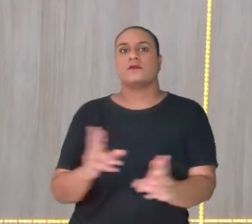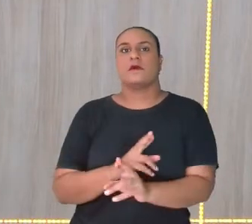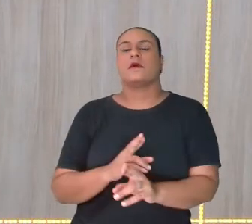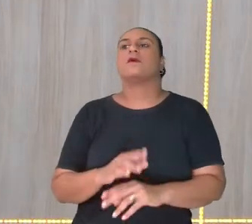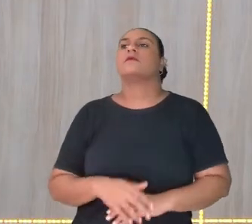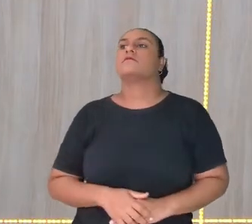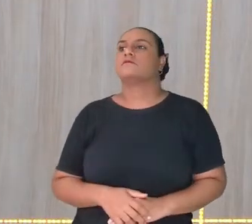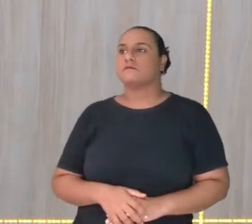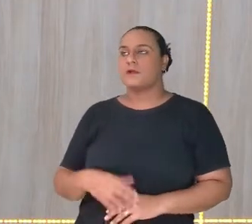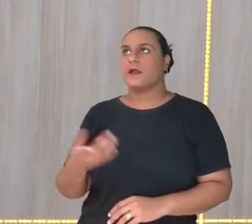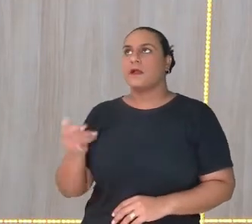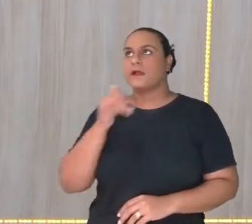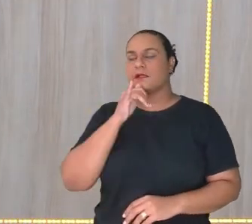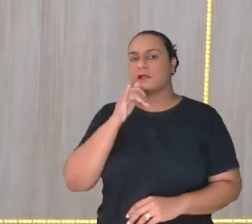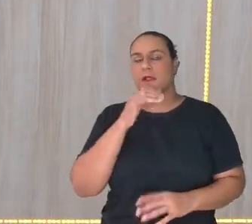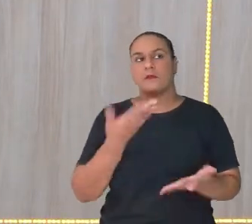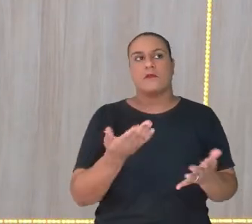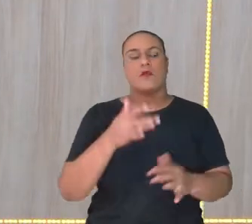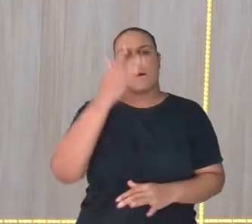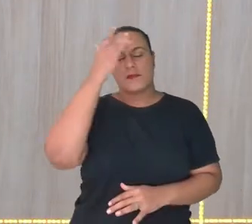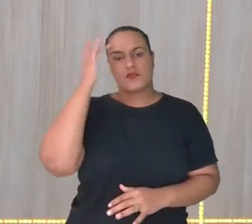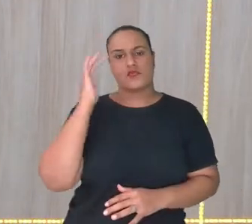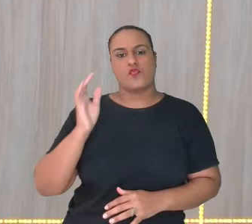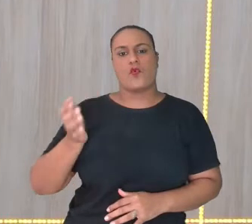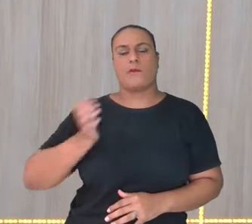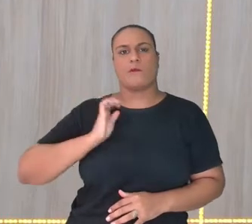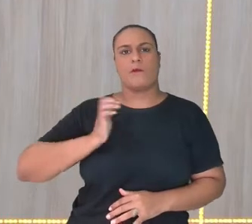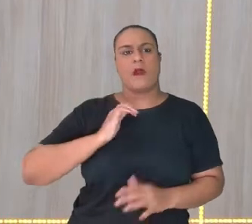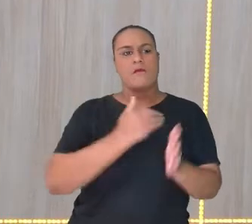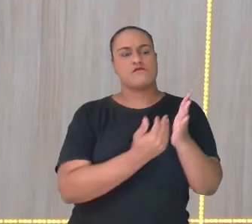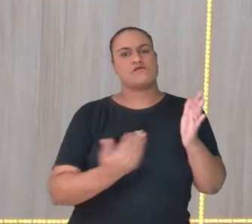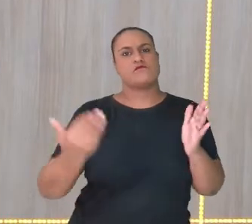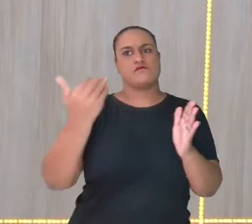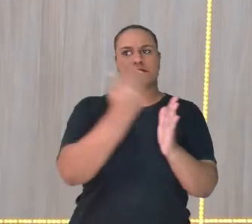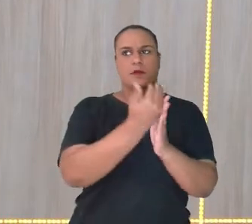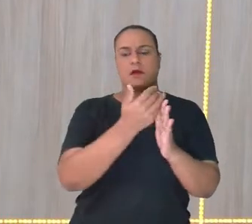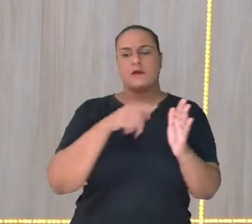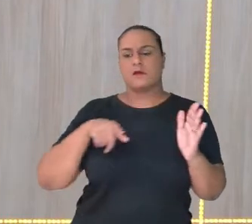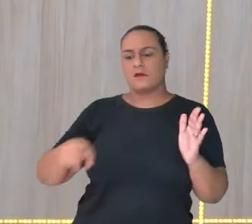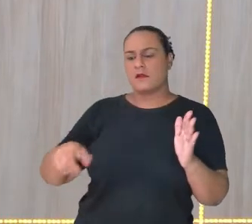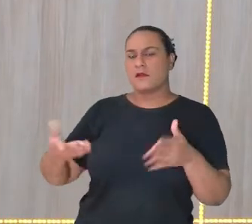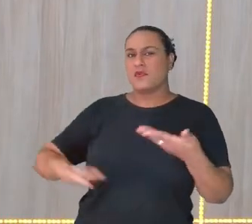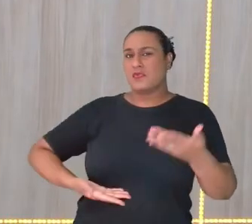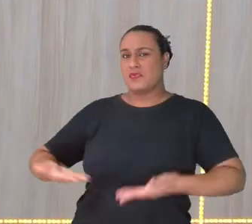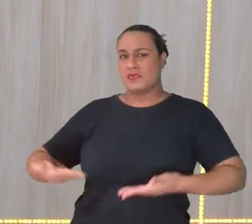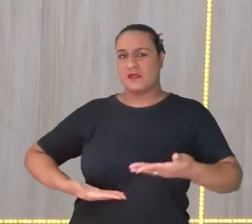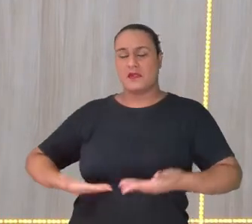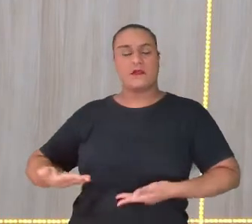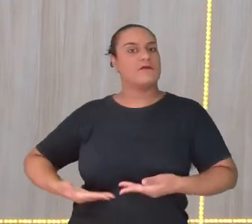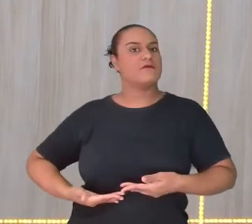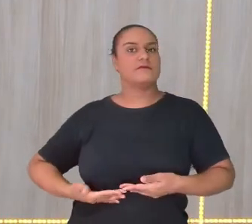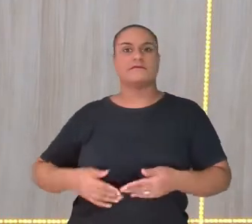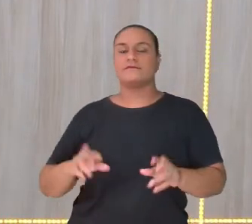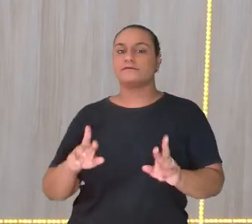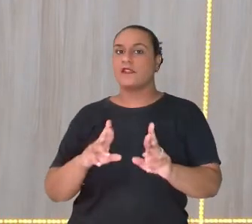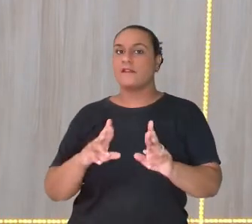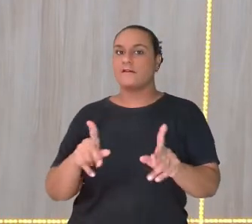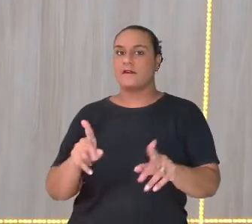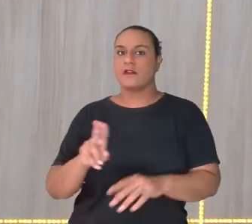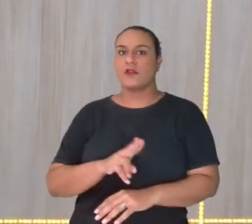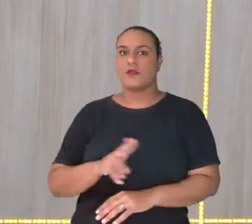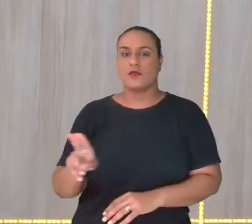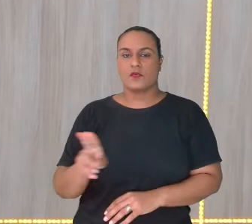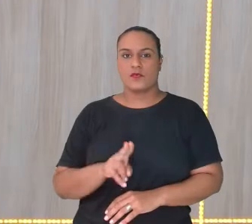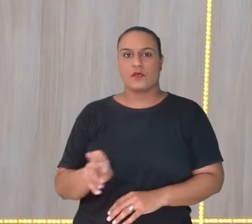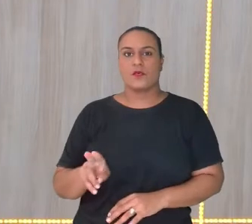um nobre e um camponês, aí a gente não chamava de relação de suzerania e vassalagem, mas